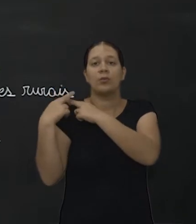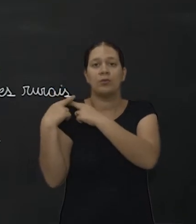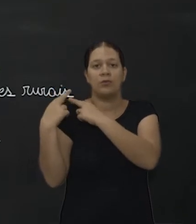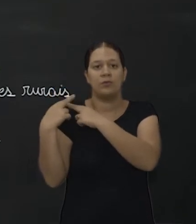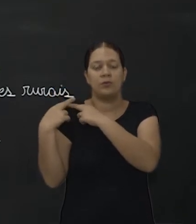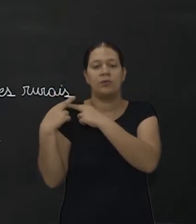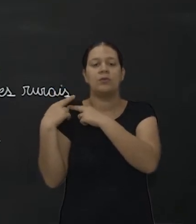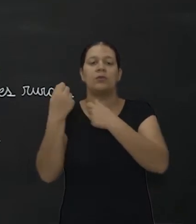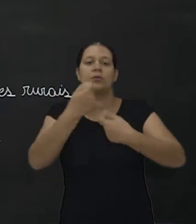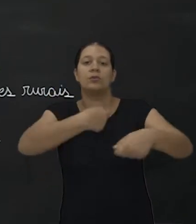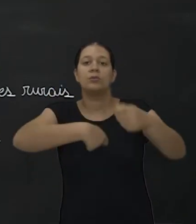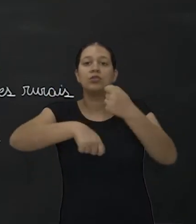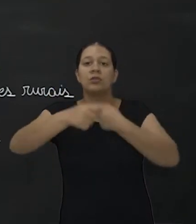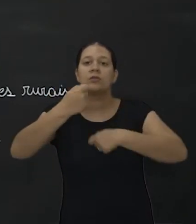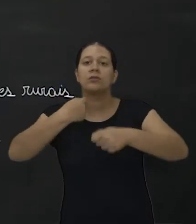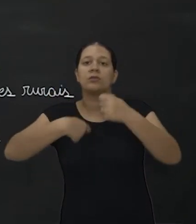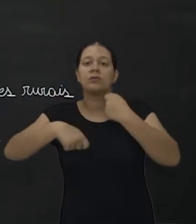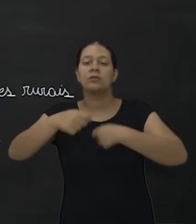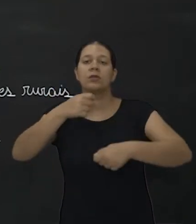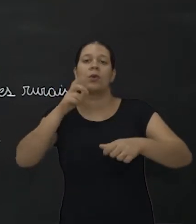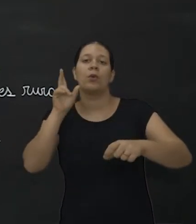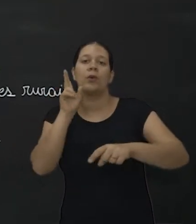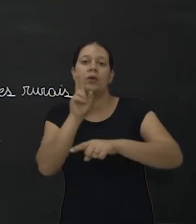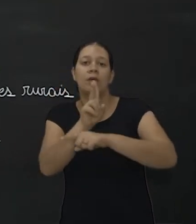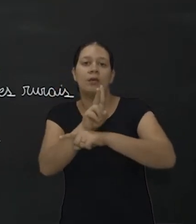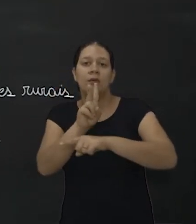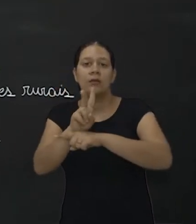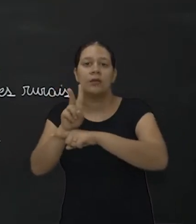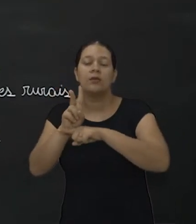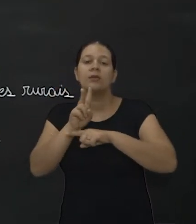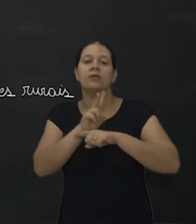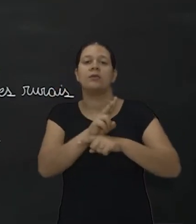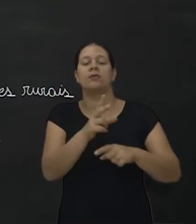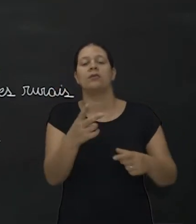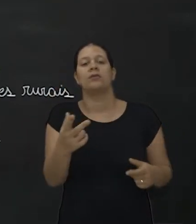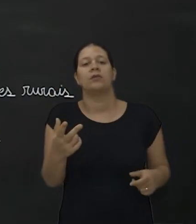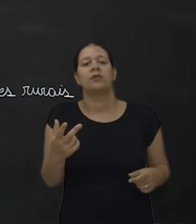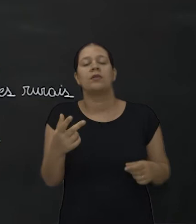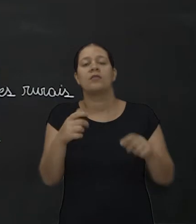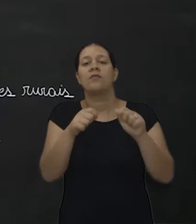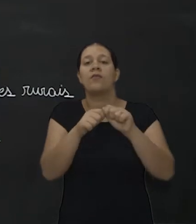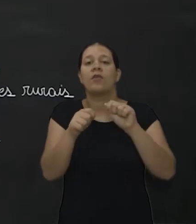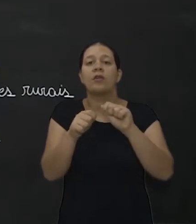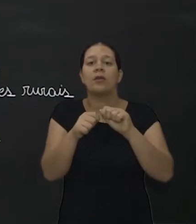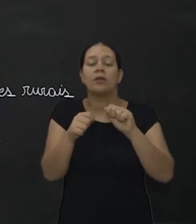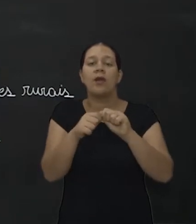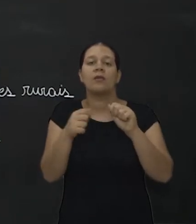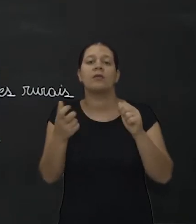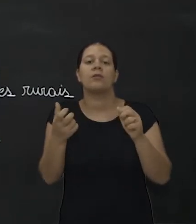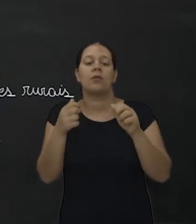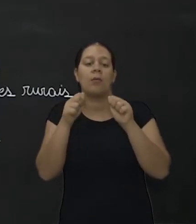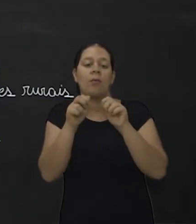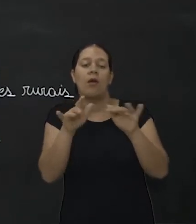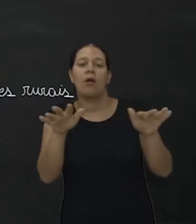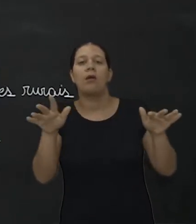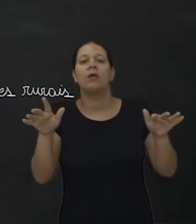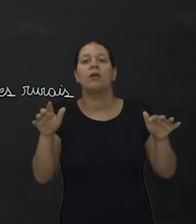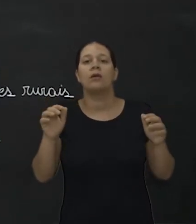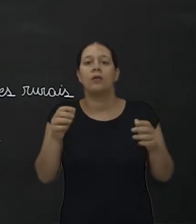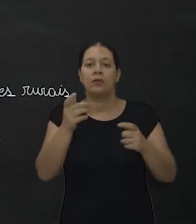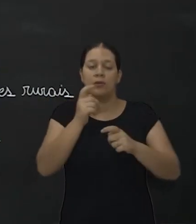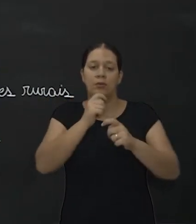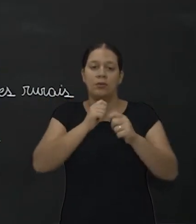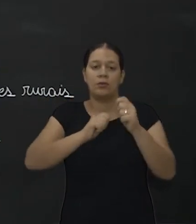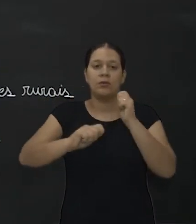pela administração, pela proteção militar, né? E fazer a prosperidade econômica, da qual